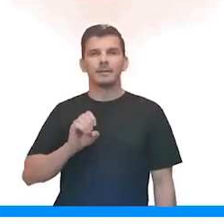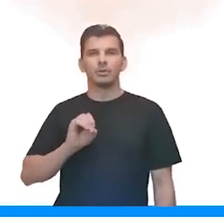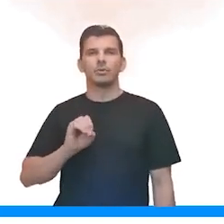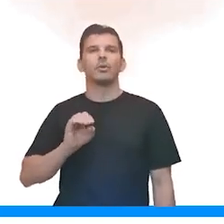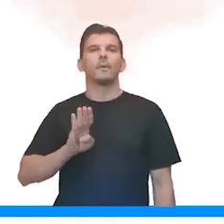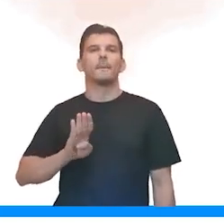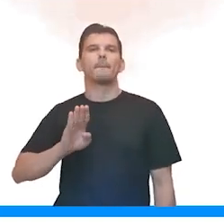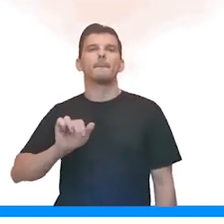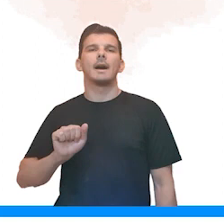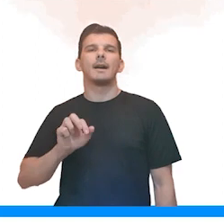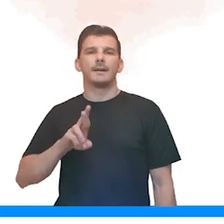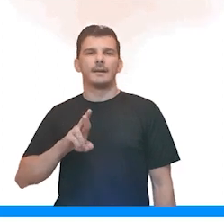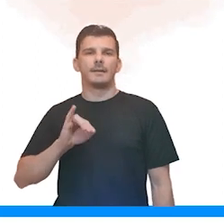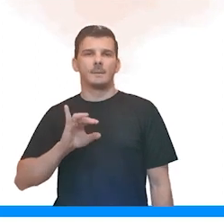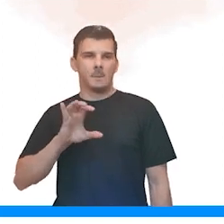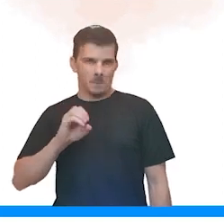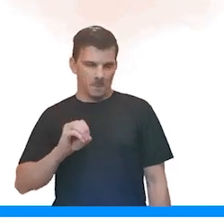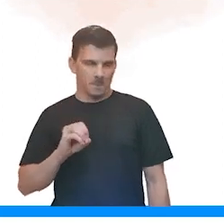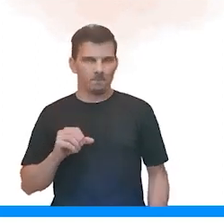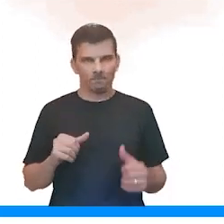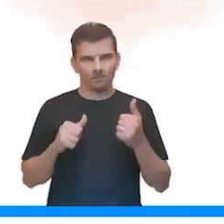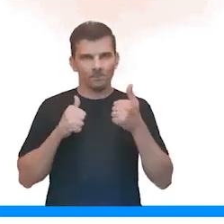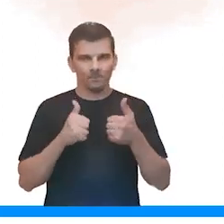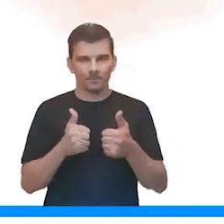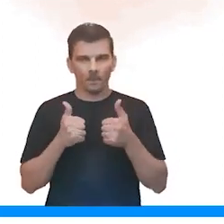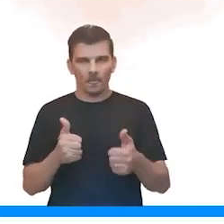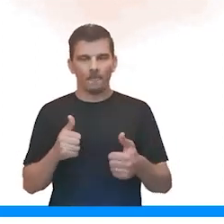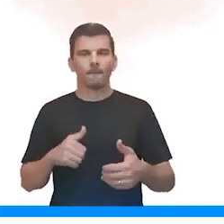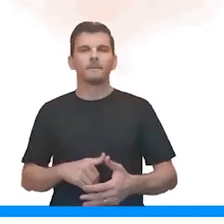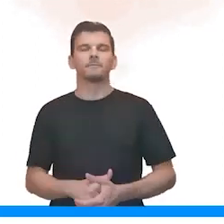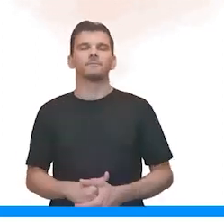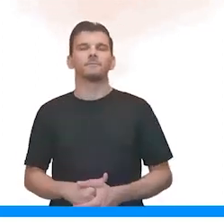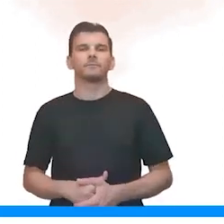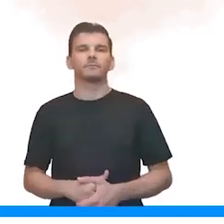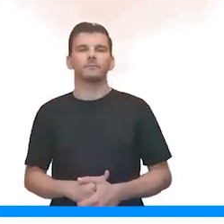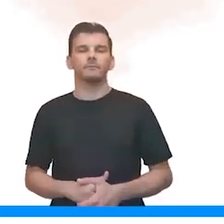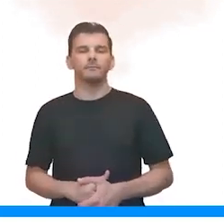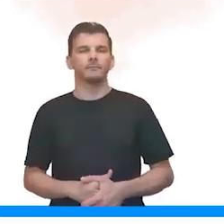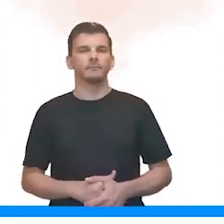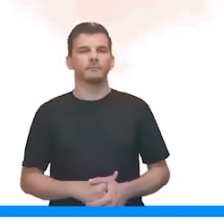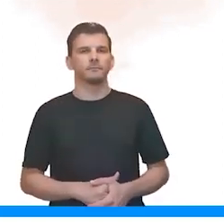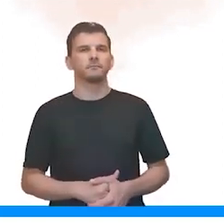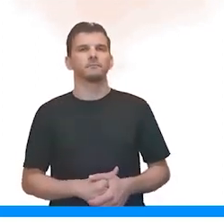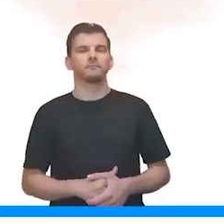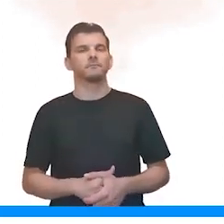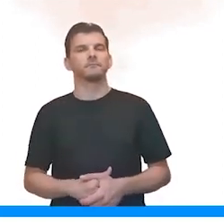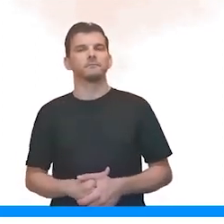de processo isobárico, tá, galera? Isobárico, ó.